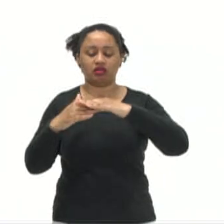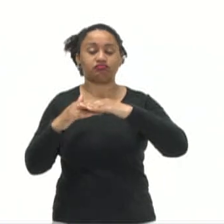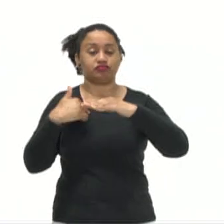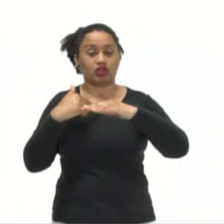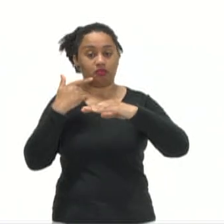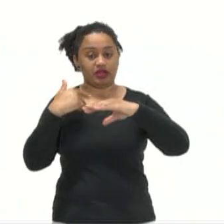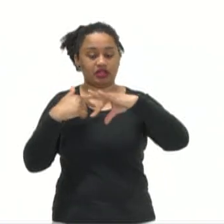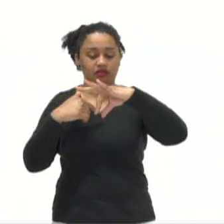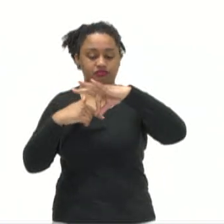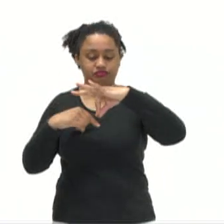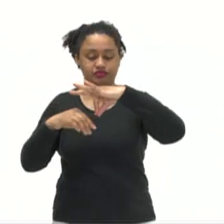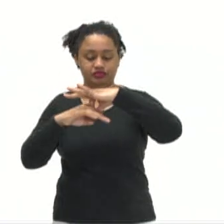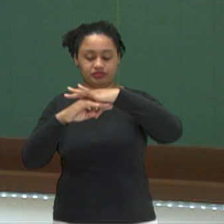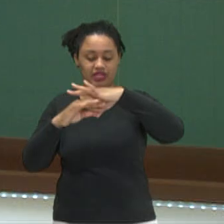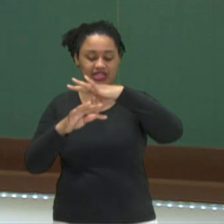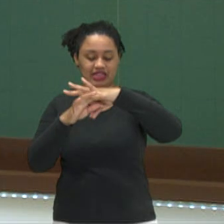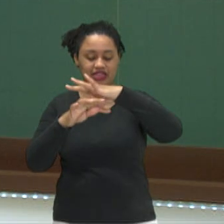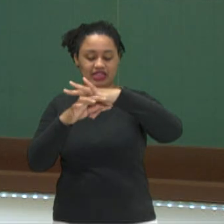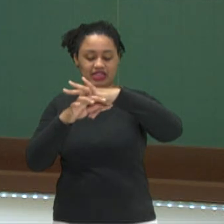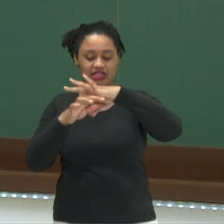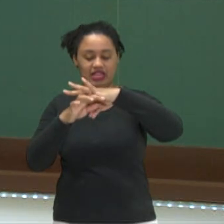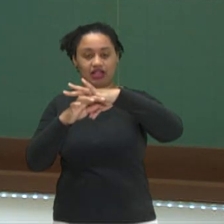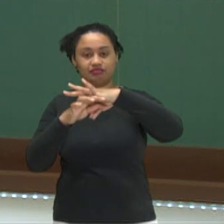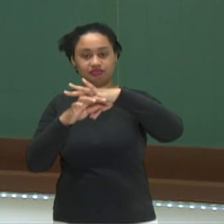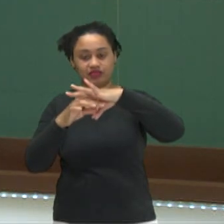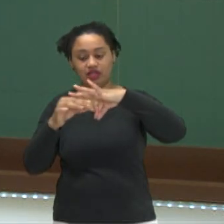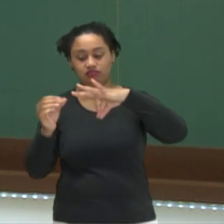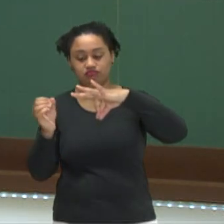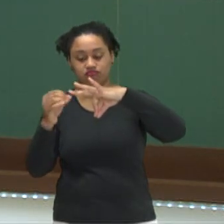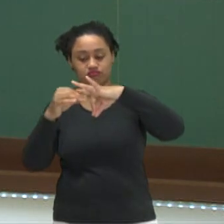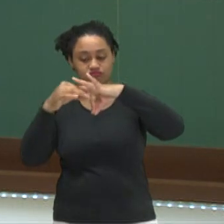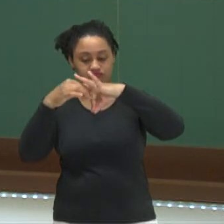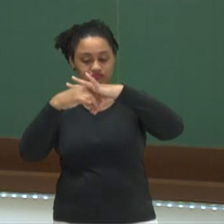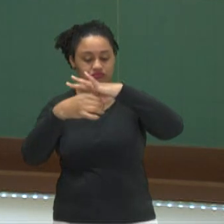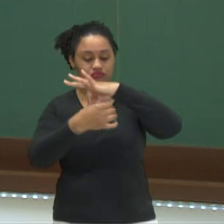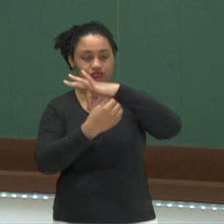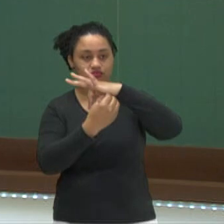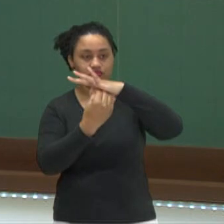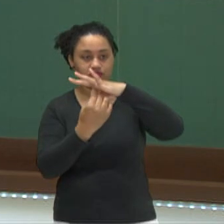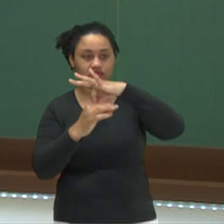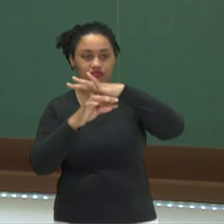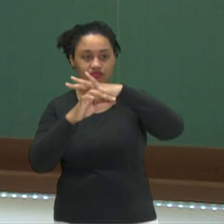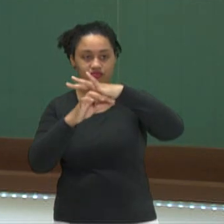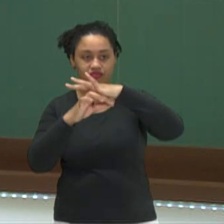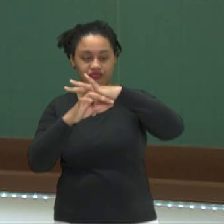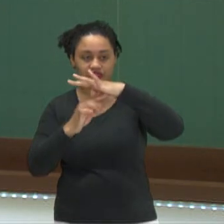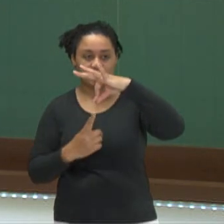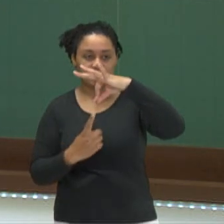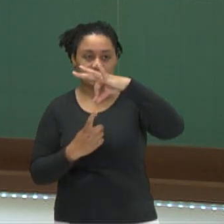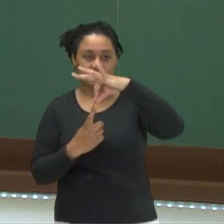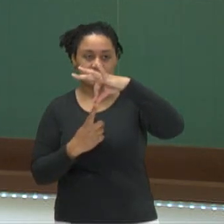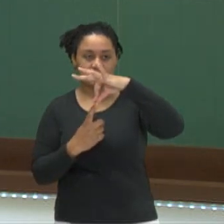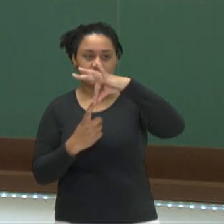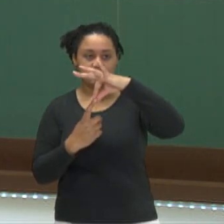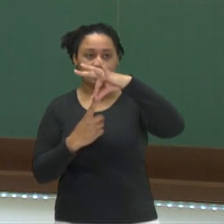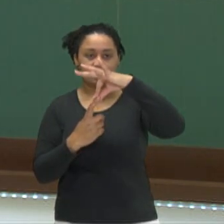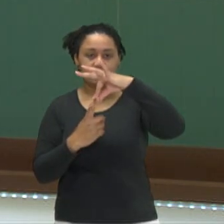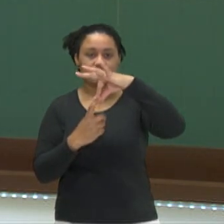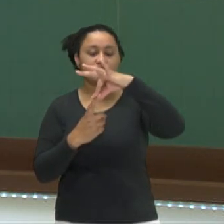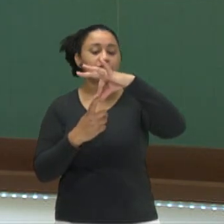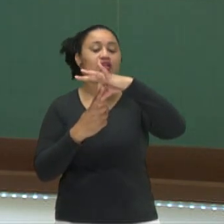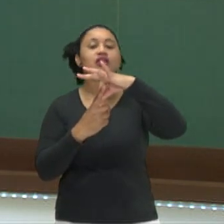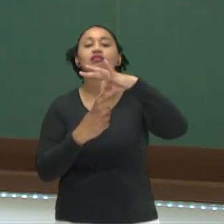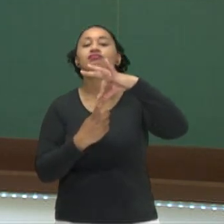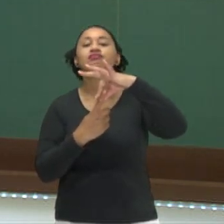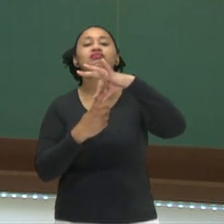tá? Então, ele faz, uma barreirazinha lá dentro do útero. Quando os espermatozoides são lançados e começam, a busca